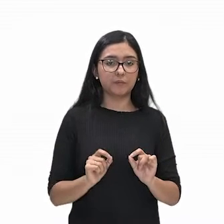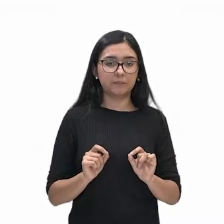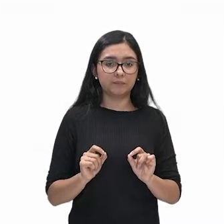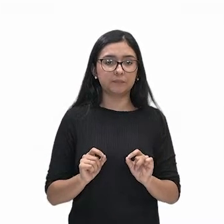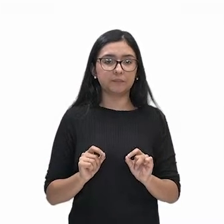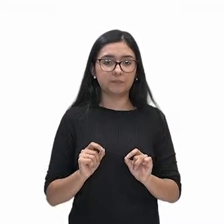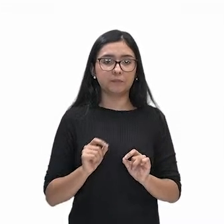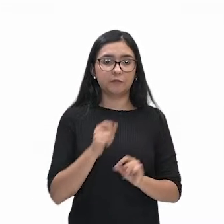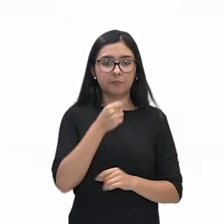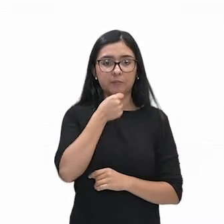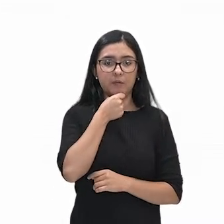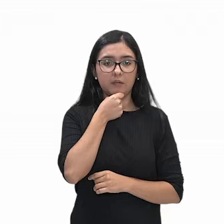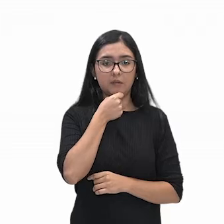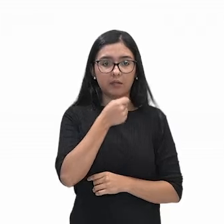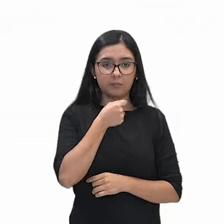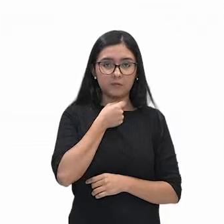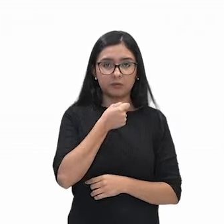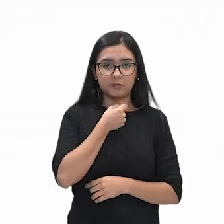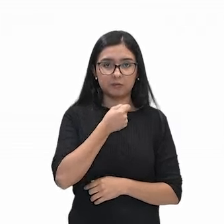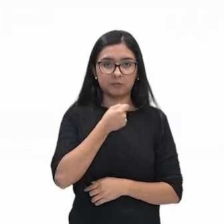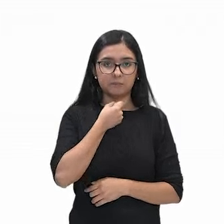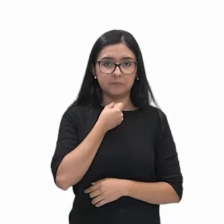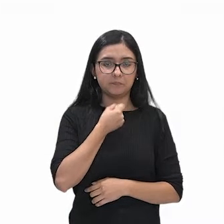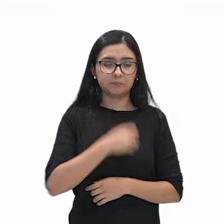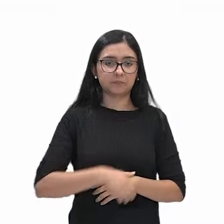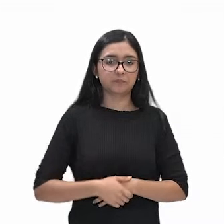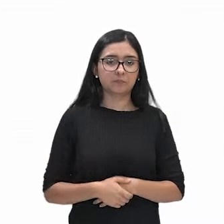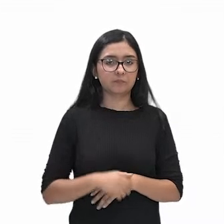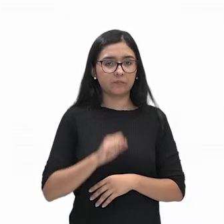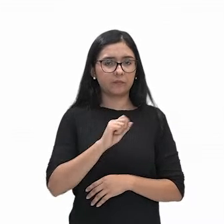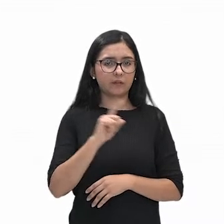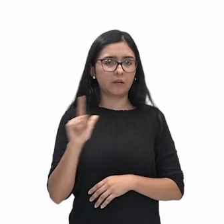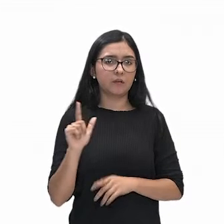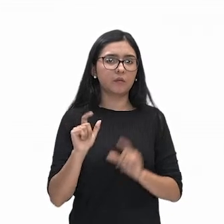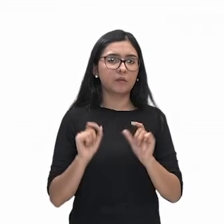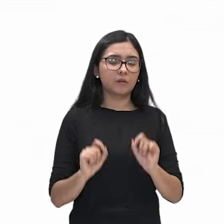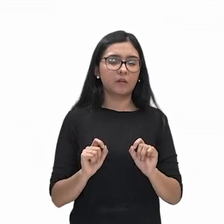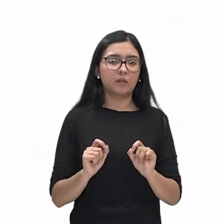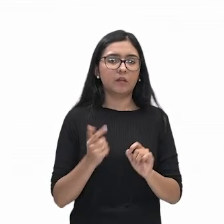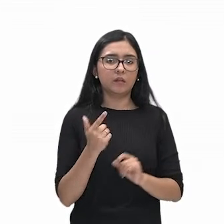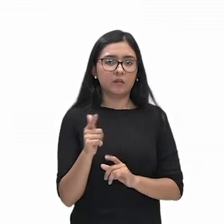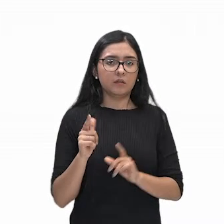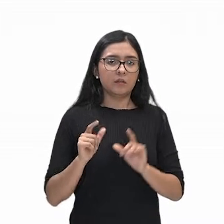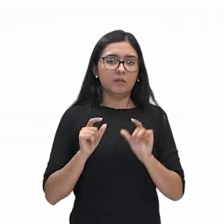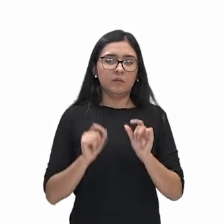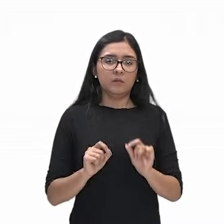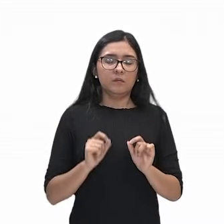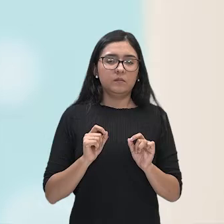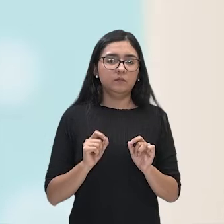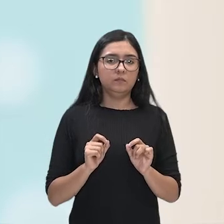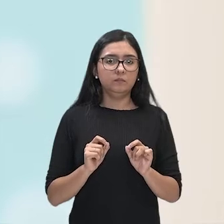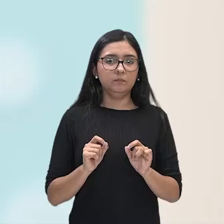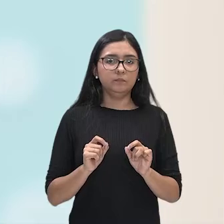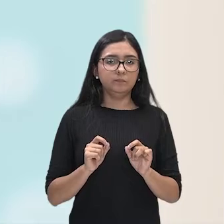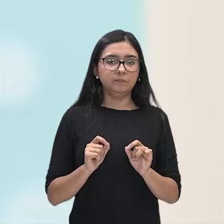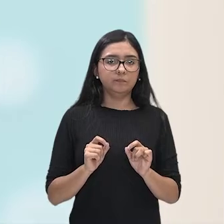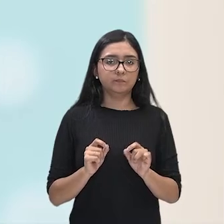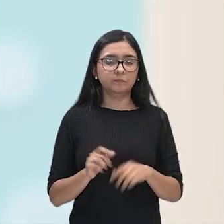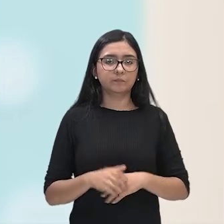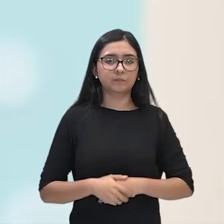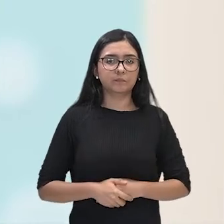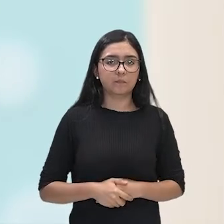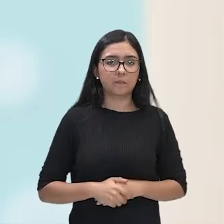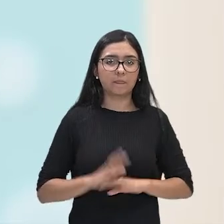uma reportagem, um exemplo de uma reportagem. É claro que nós não temos, né, como colocar toda